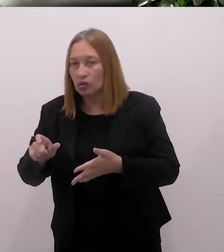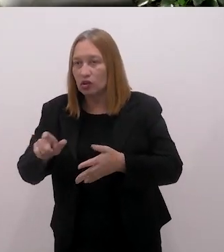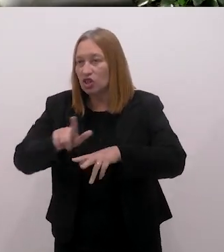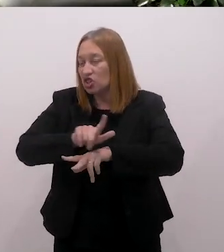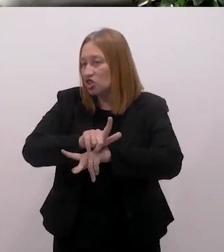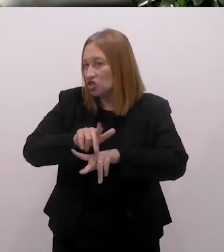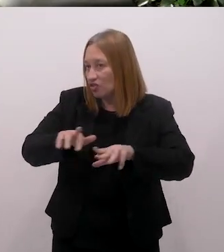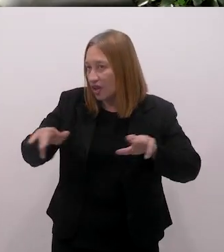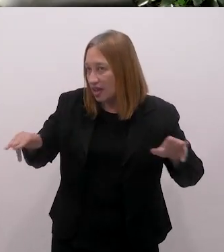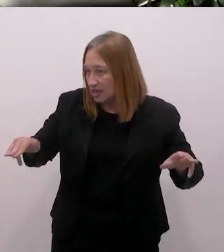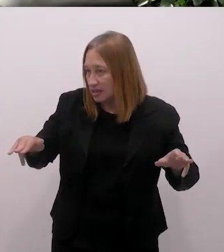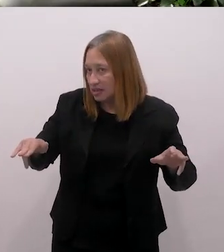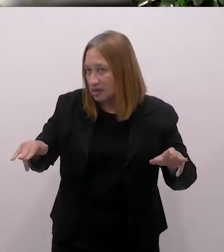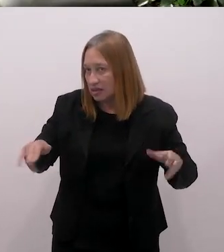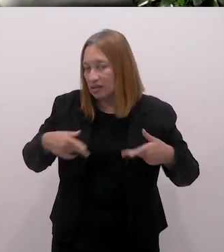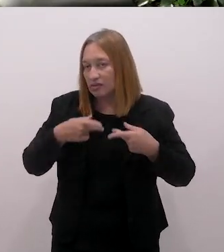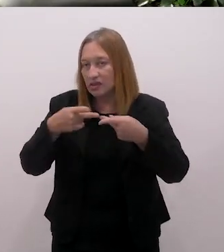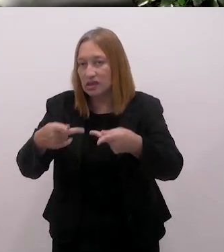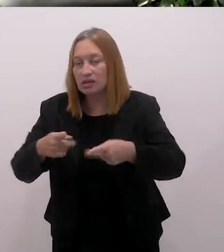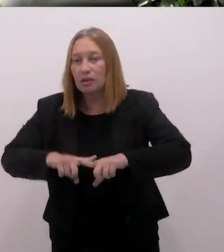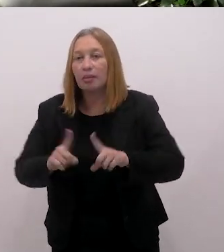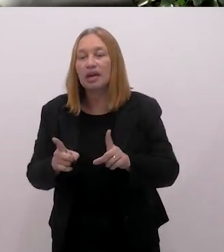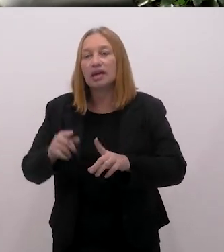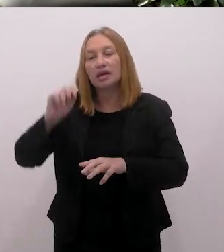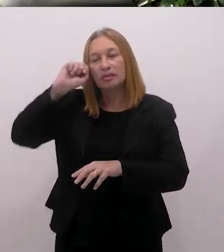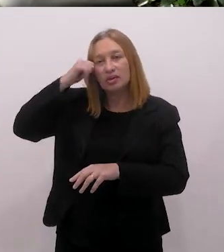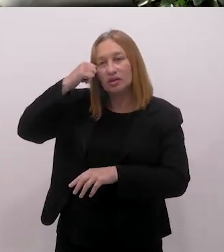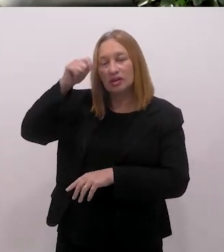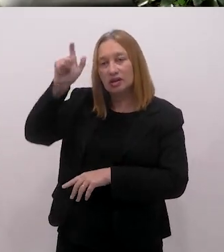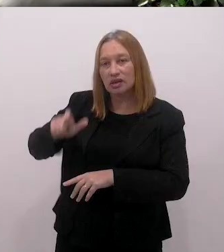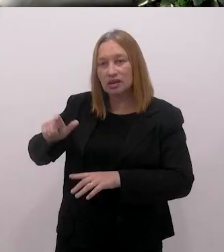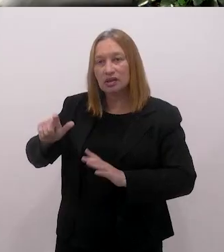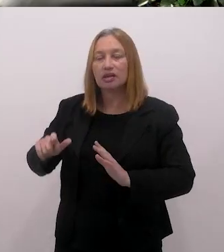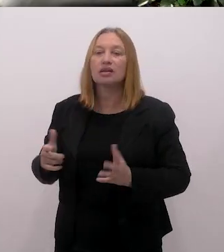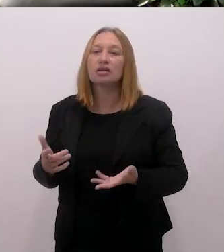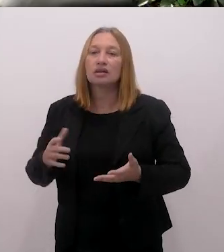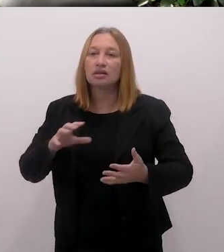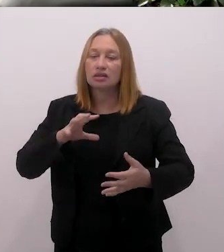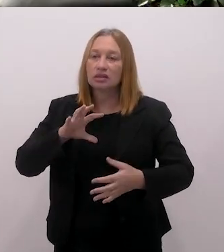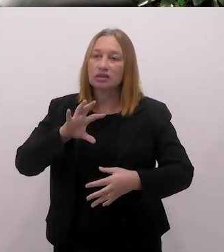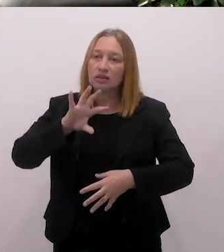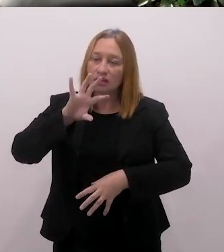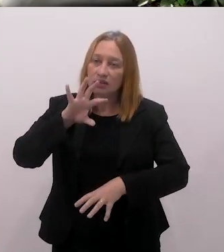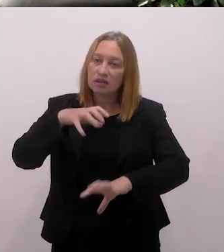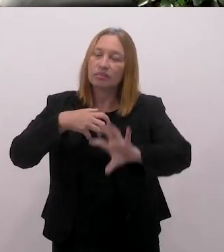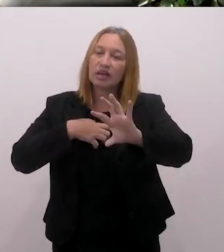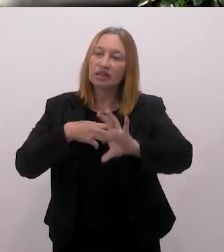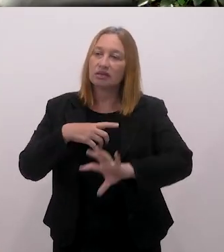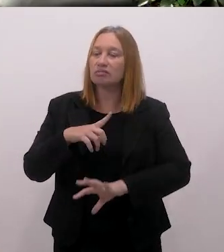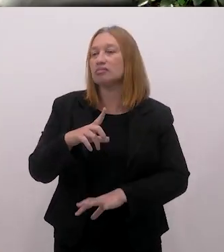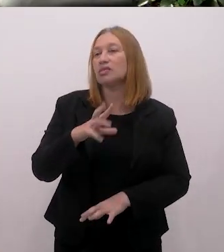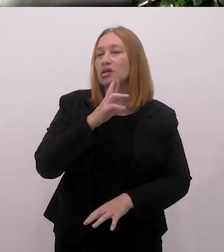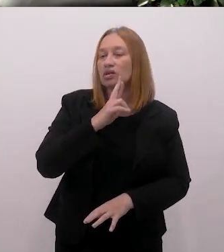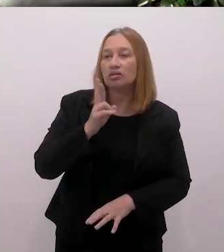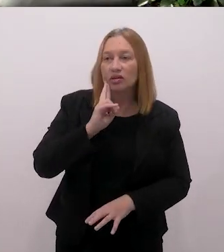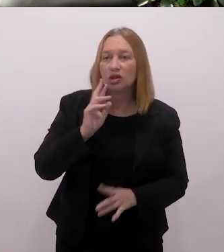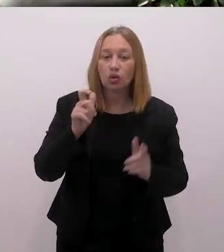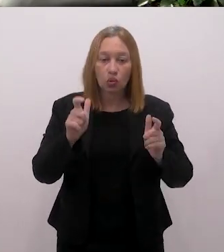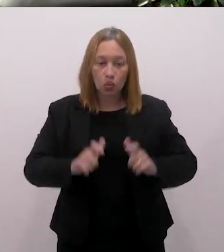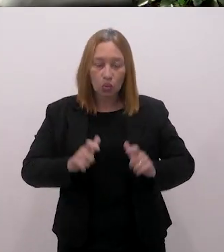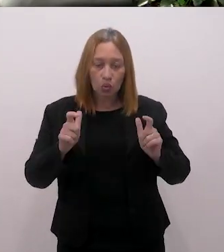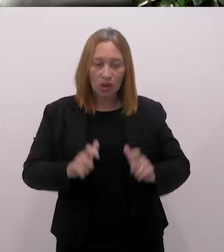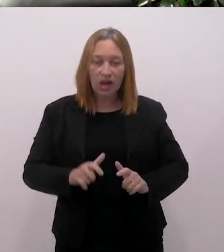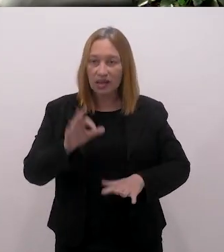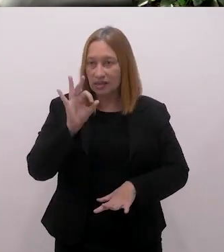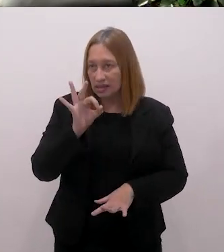pessoas, todas as pessoas vão lá, mas as pessoas negras se identificam muito com o restaurante. Ficou